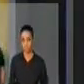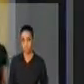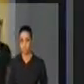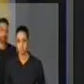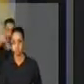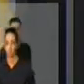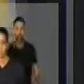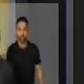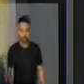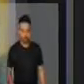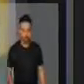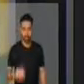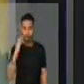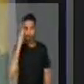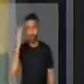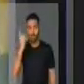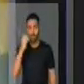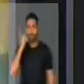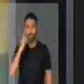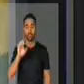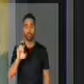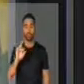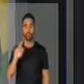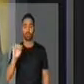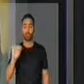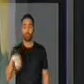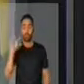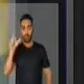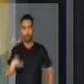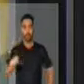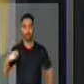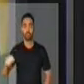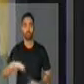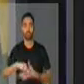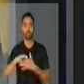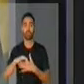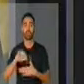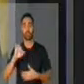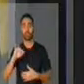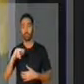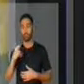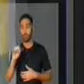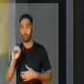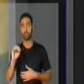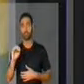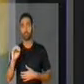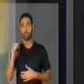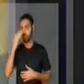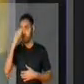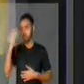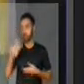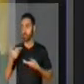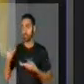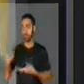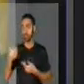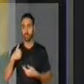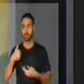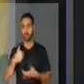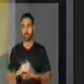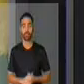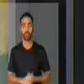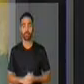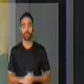deputado Efraim Filho, líder do DEM, que me distinguiu com o honroso convite